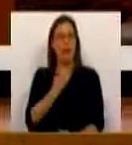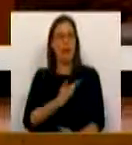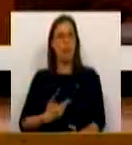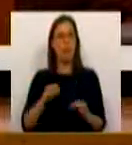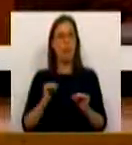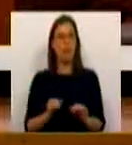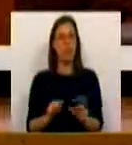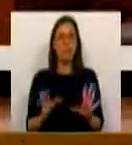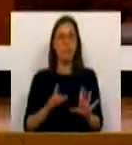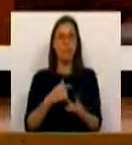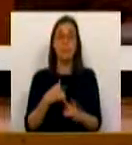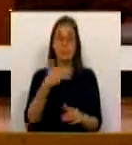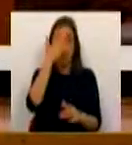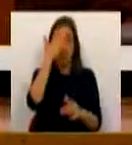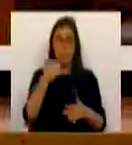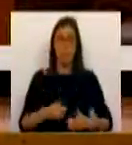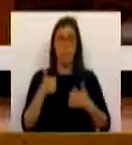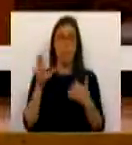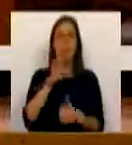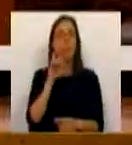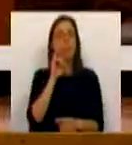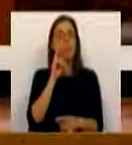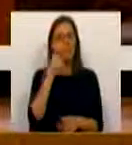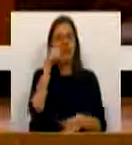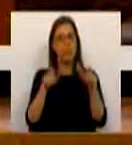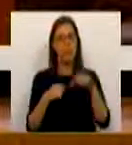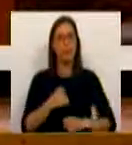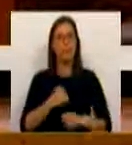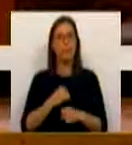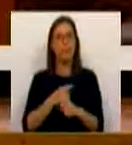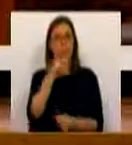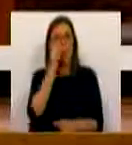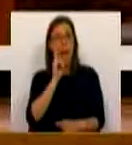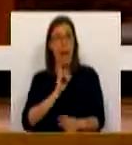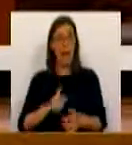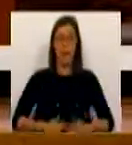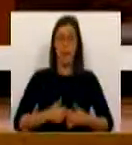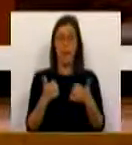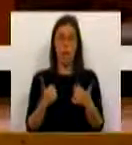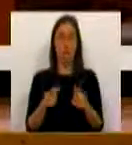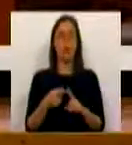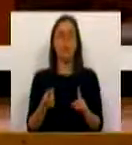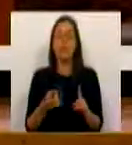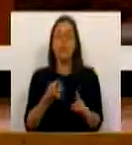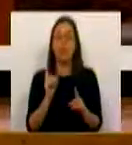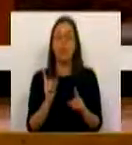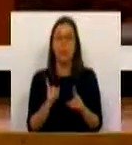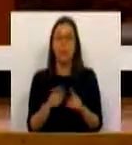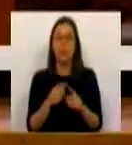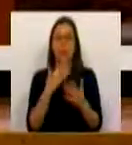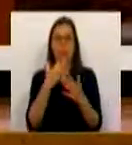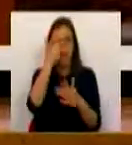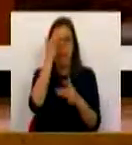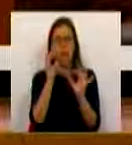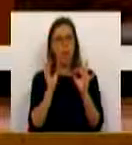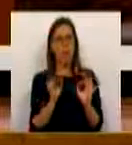ultrapassados, entendemos que a melhor forma de protegermos os trabalhadores e as trabalhadoras não é enquistarmos